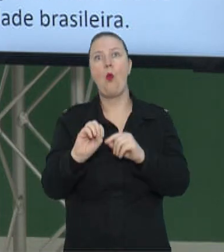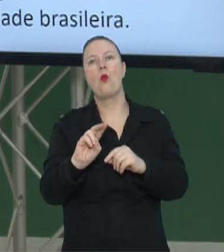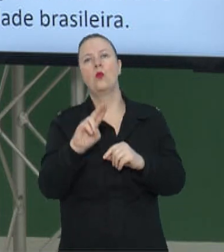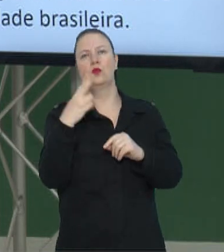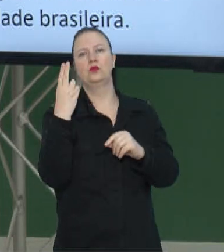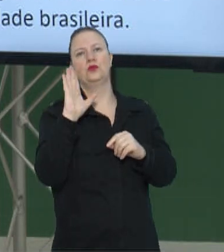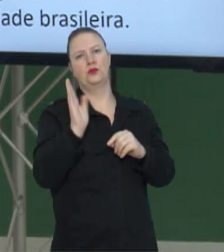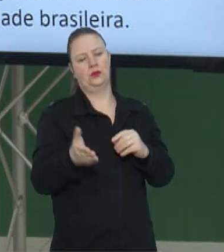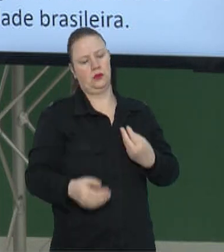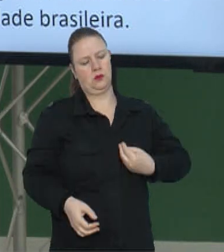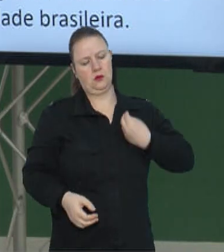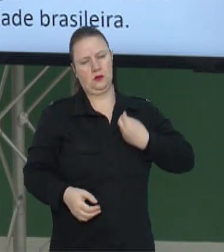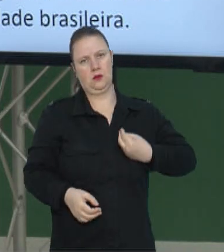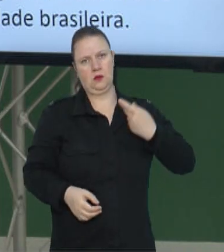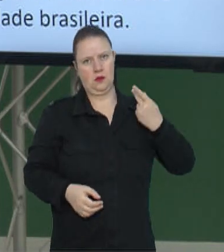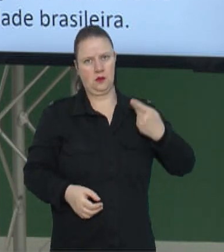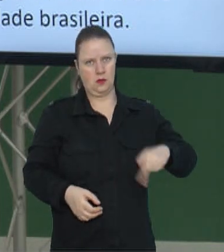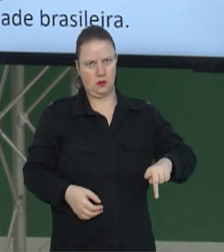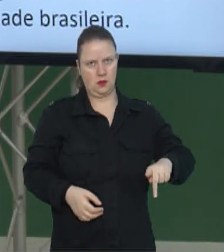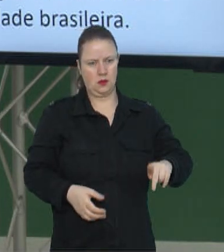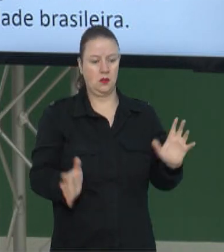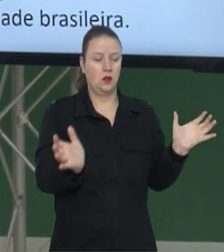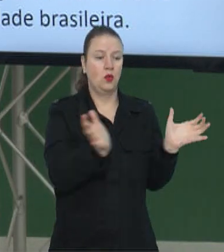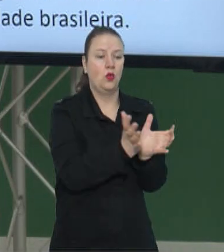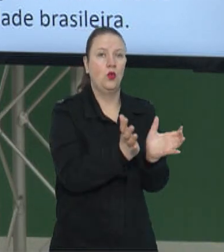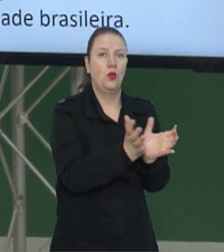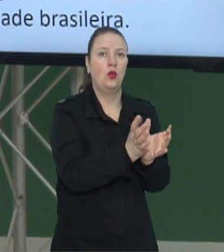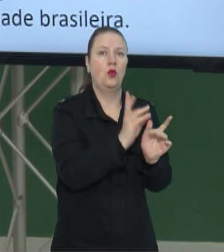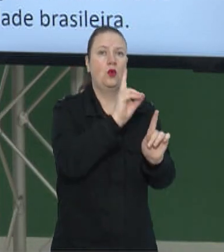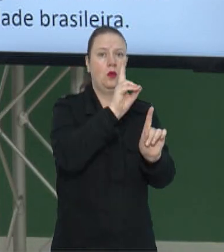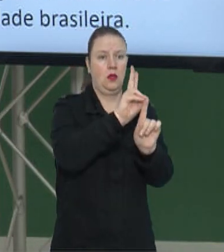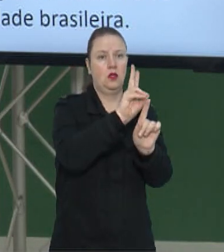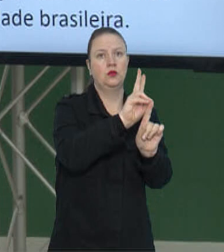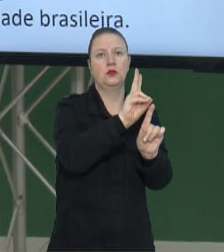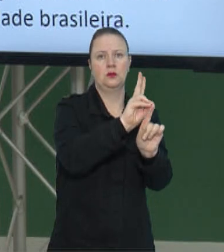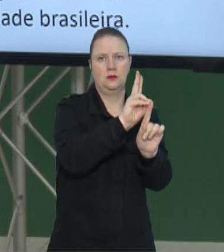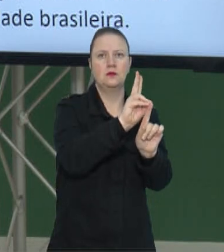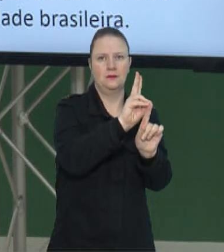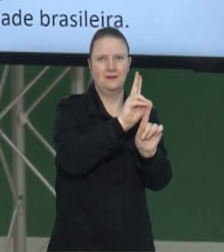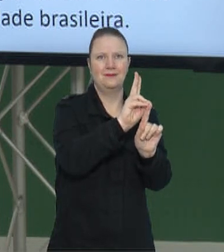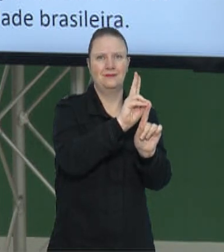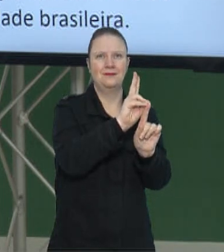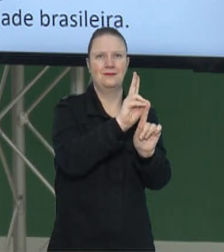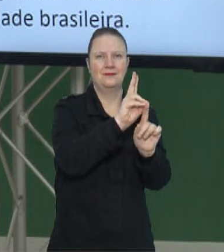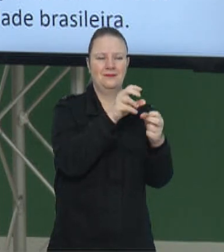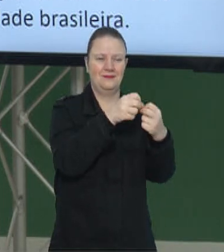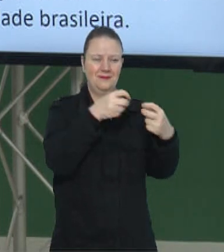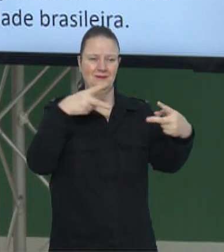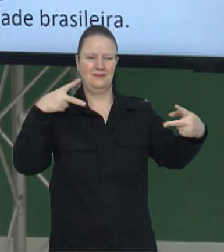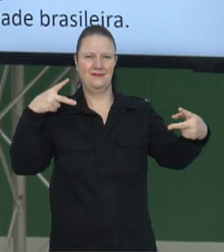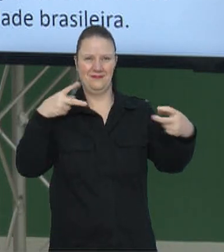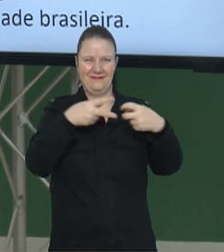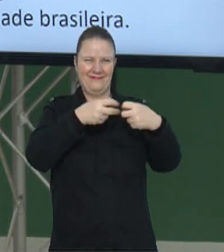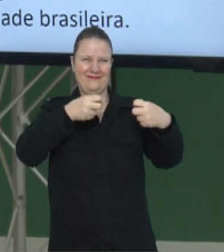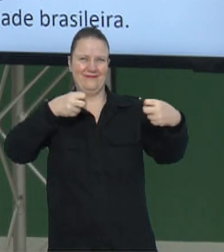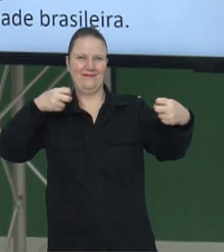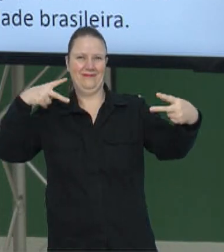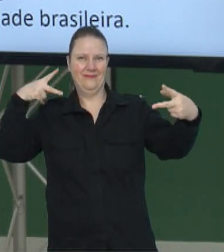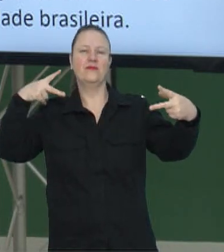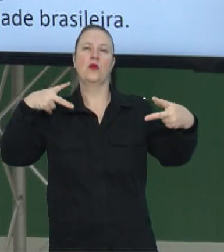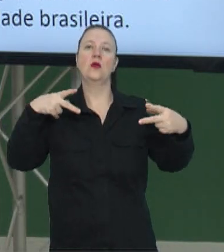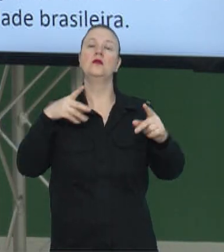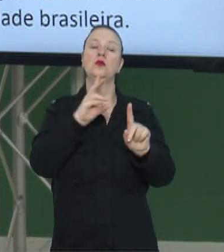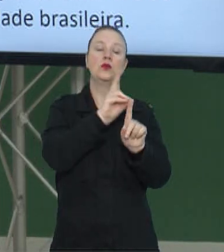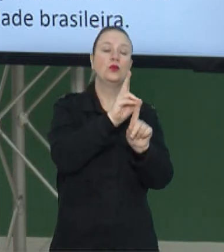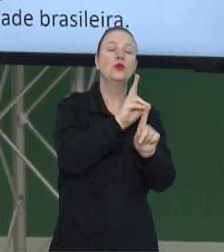e contribuíram para essa formação cultural. O que é essa formação cultural? É o que nós somos, a maneira como